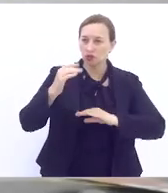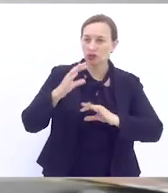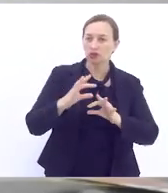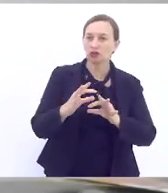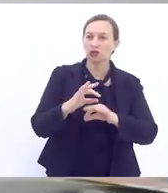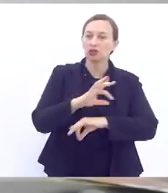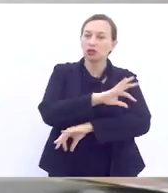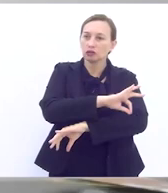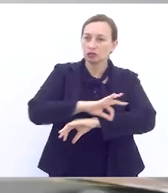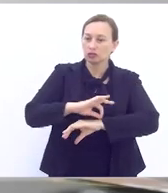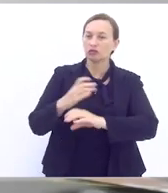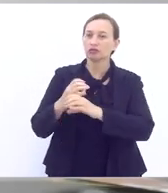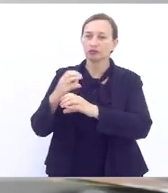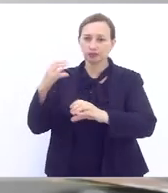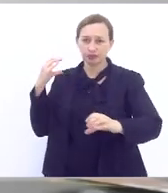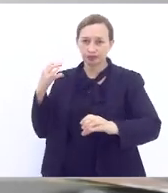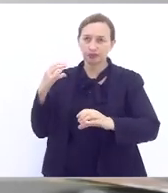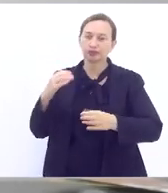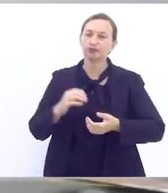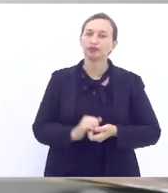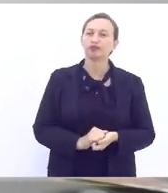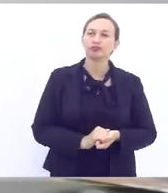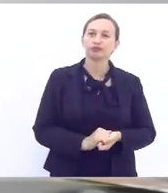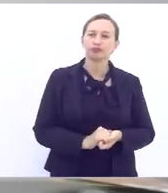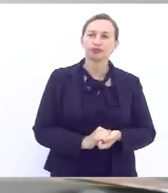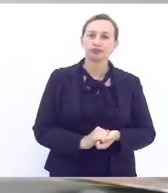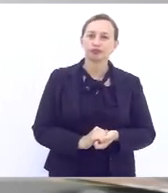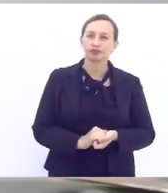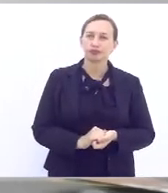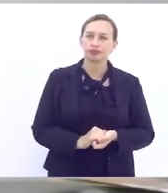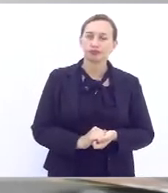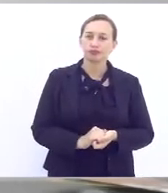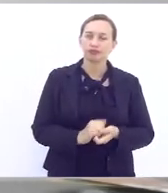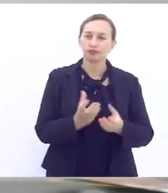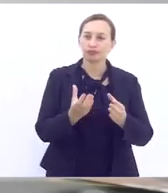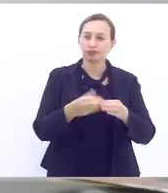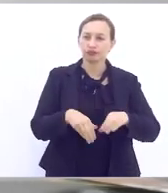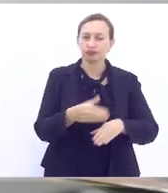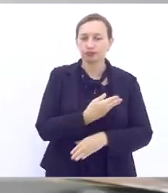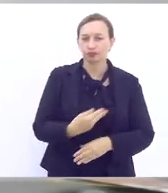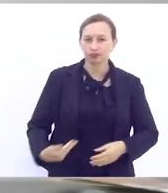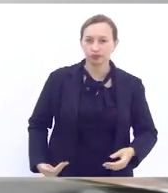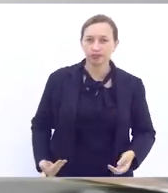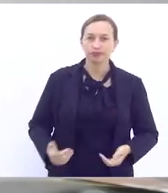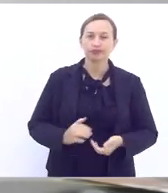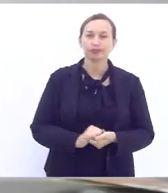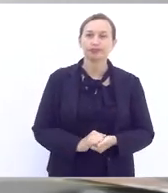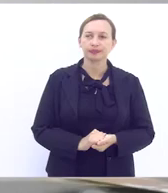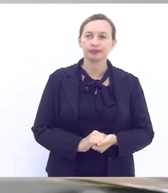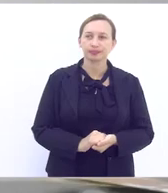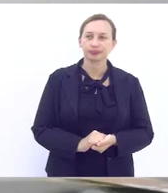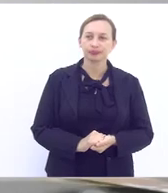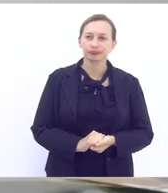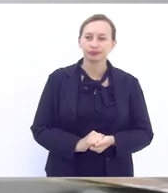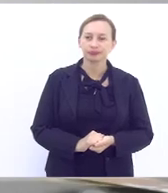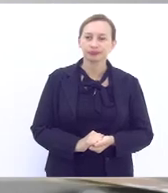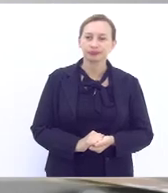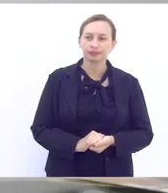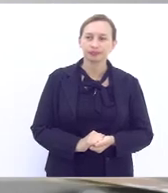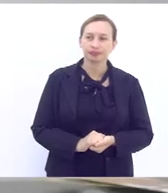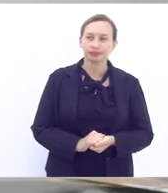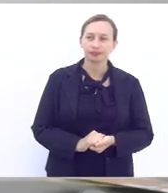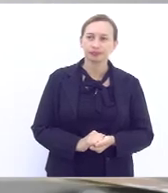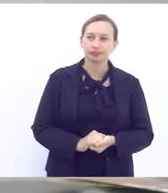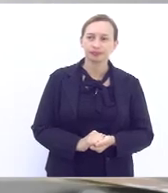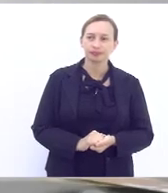mais Ampla arquiteto sentido mais amplo é um concurso público e acho